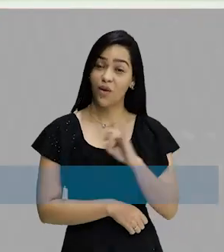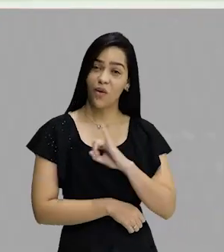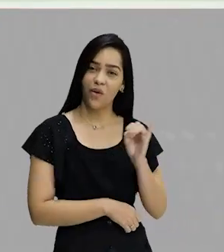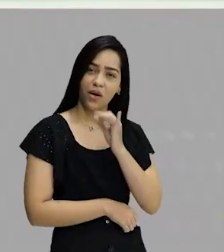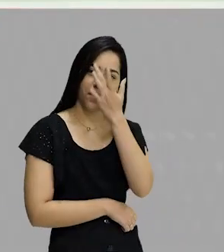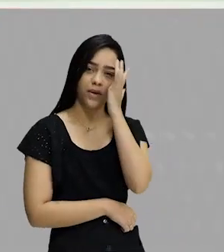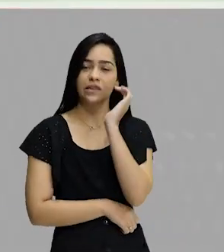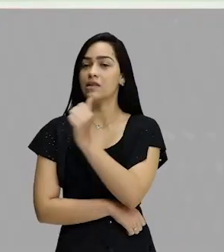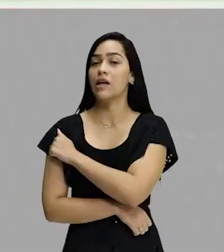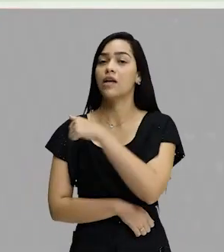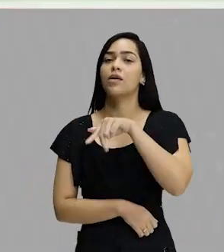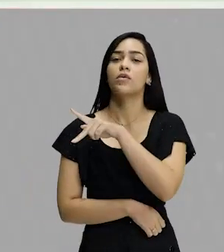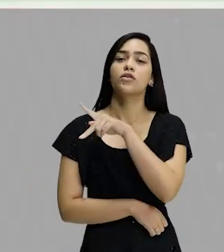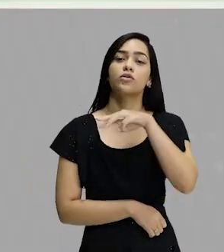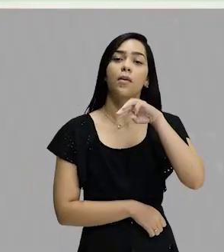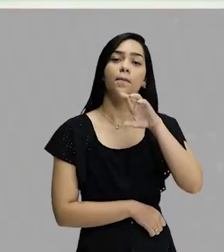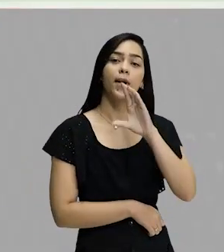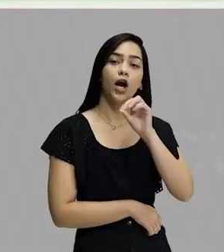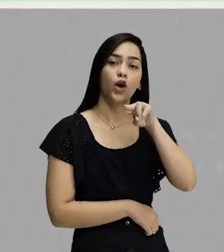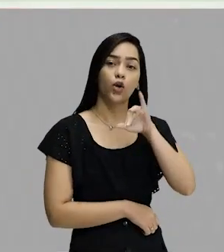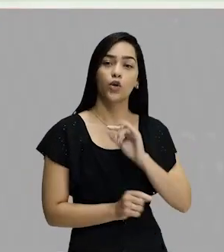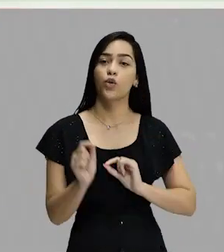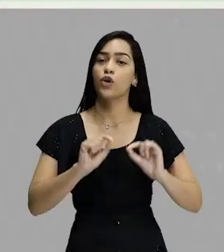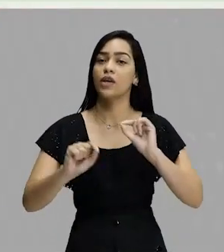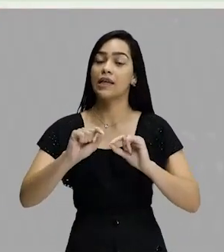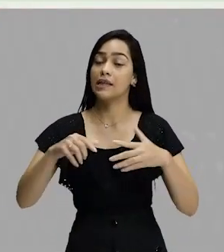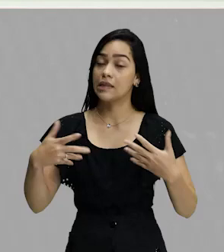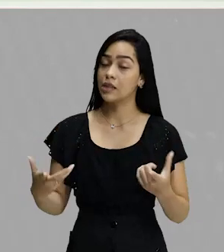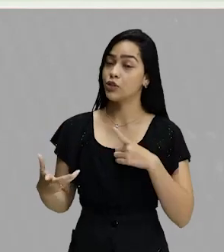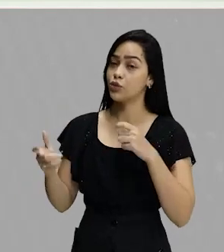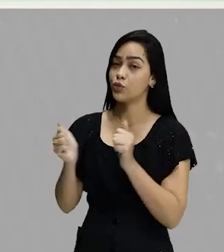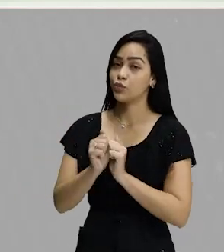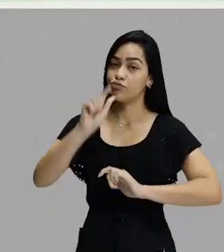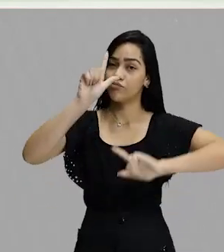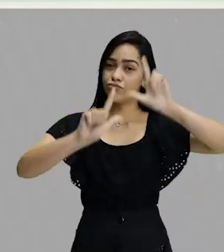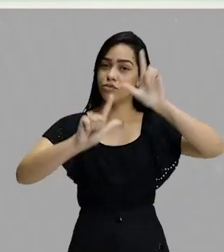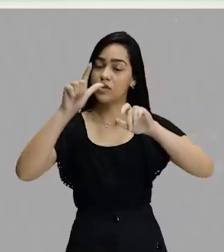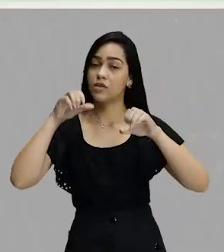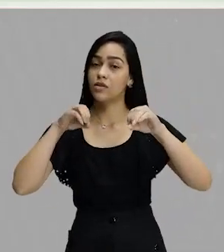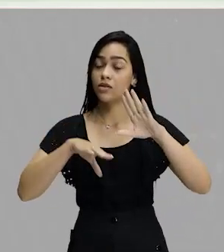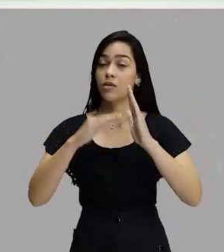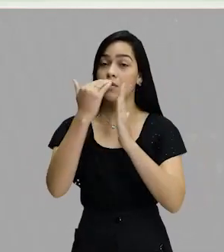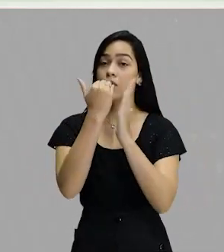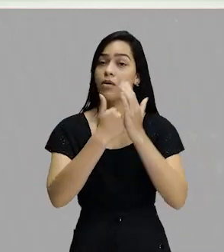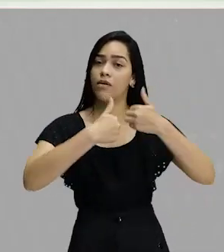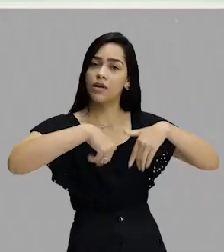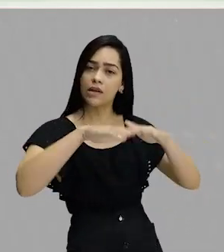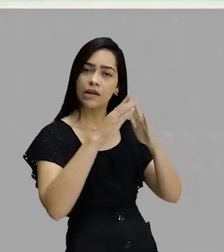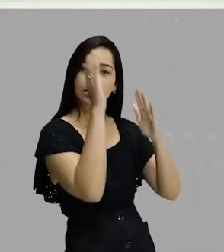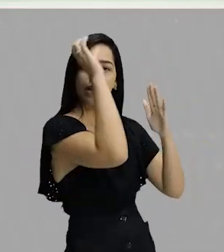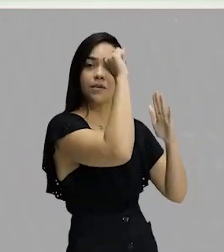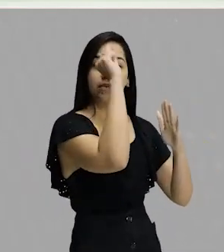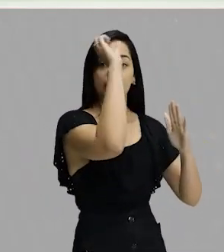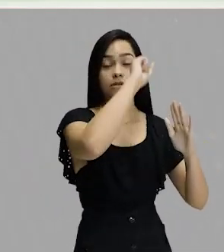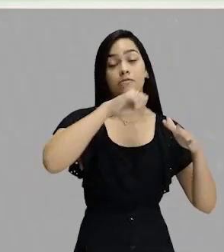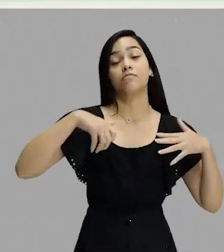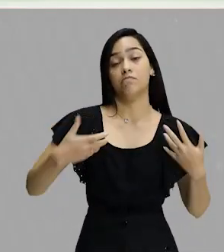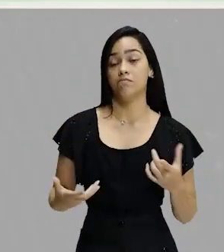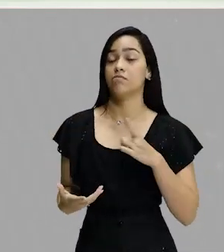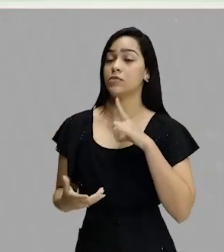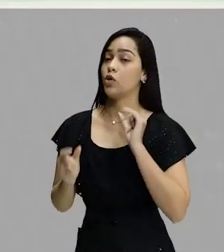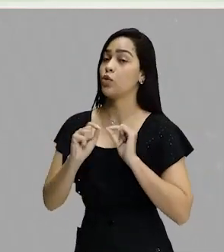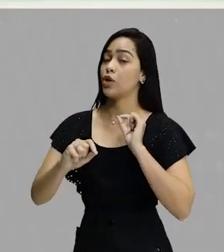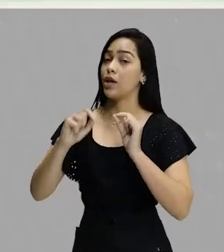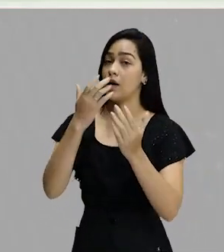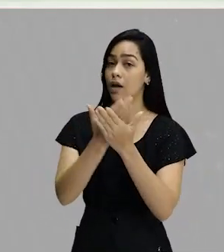Olá pessoal, aqui é o professor Maroni Beckman. Estou mais uma vez aqui na TV Educação, no programa Hashtag Fique em Casa Aprendendo, mais